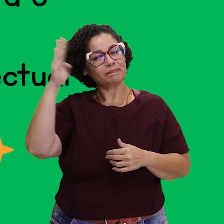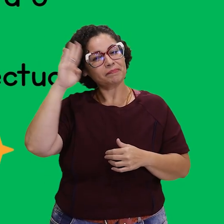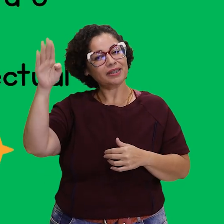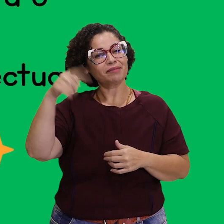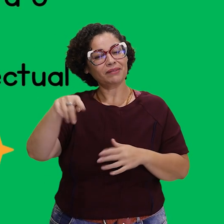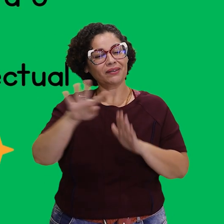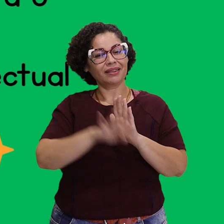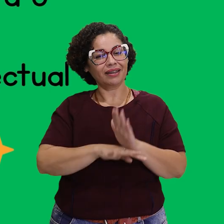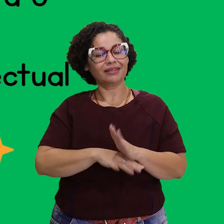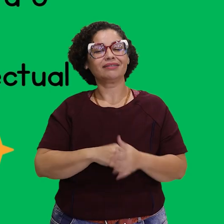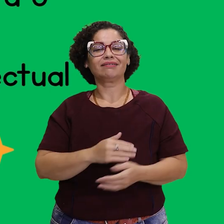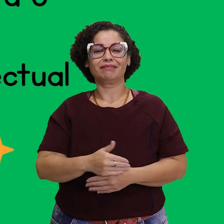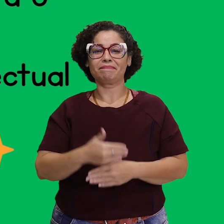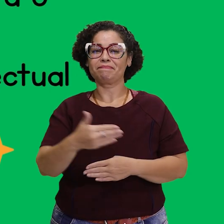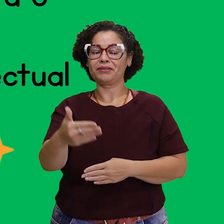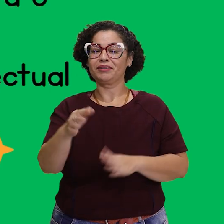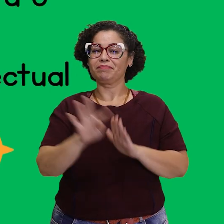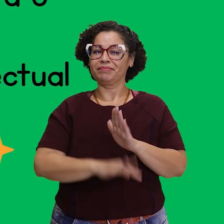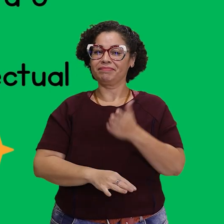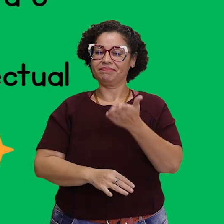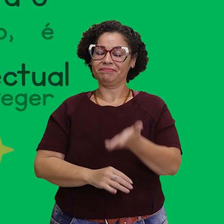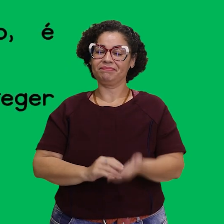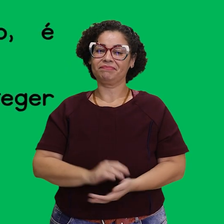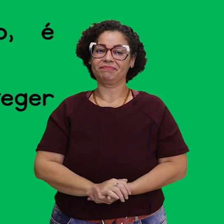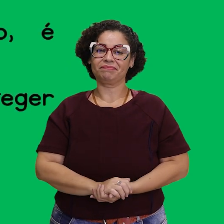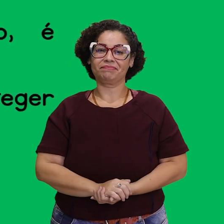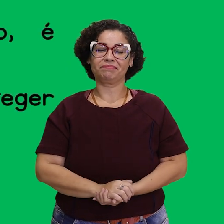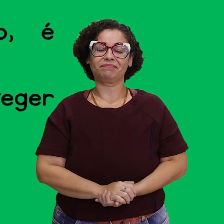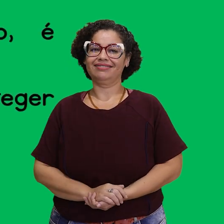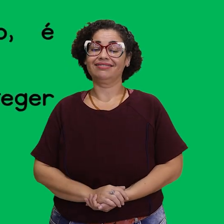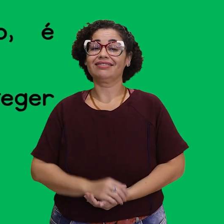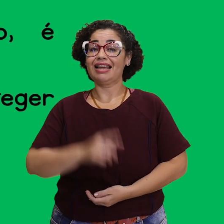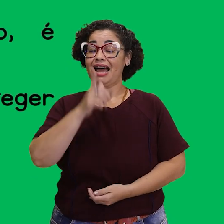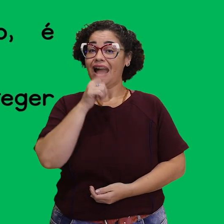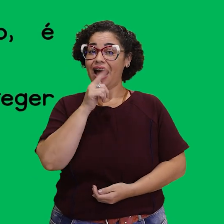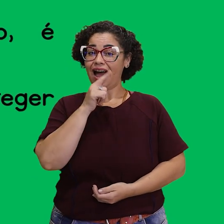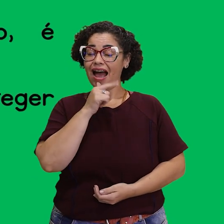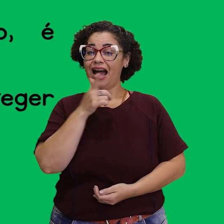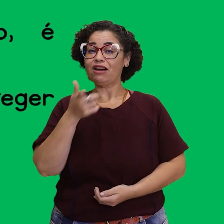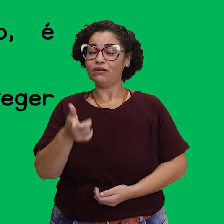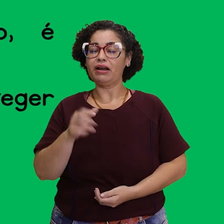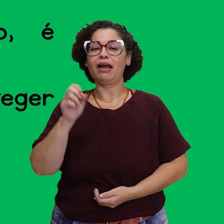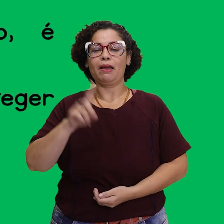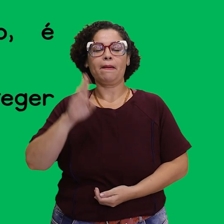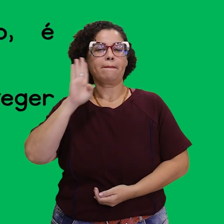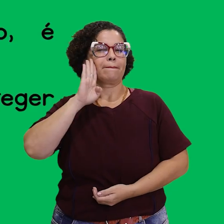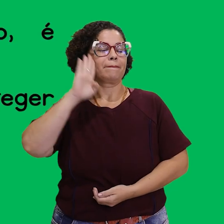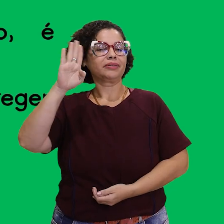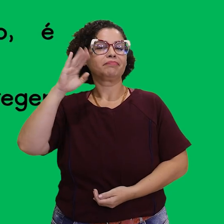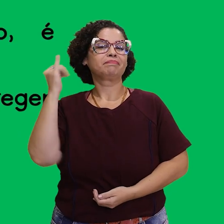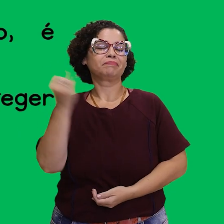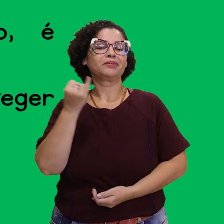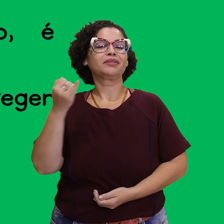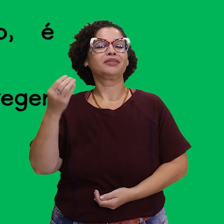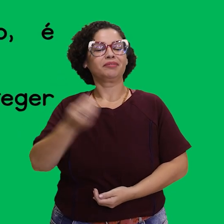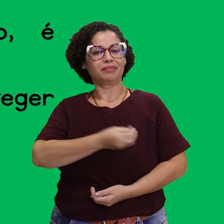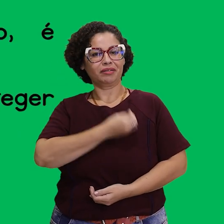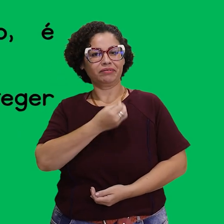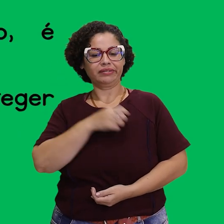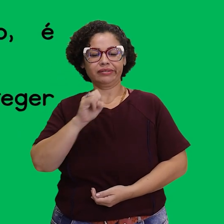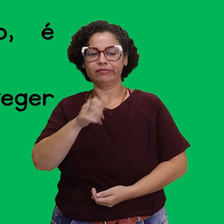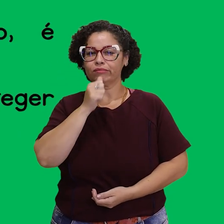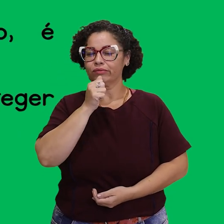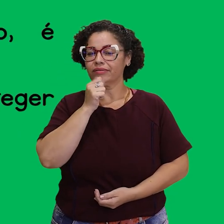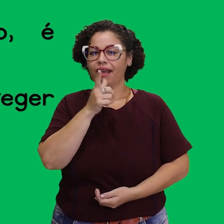central? Certinho. Vamos ao próximo, pessoal. A água potável é essencial para a vida. Sem